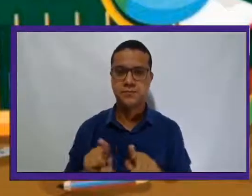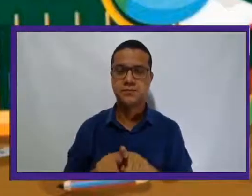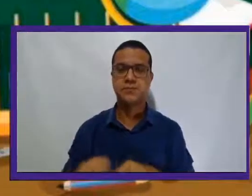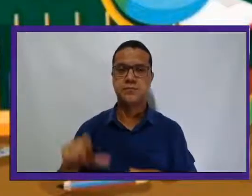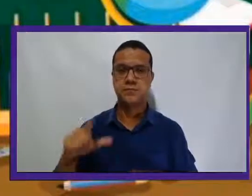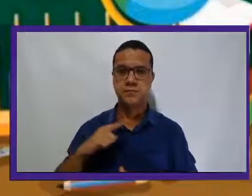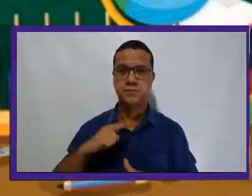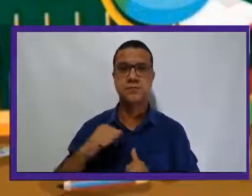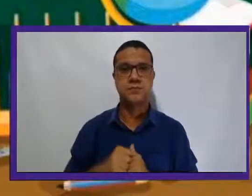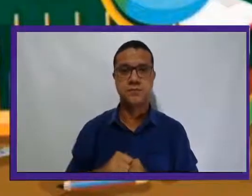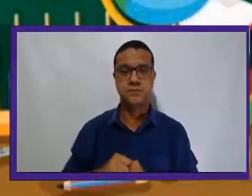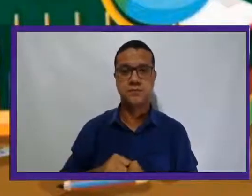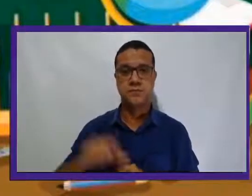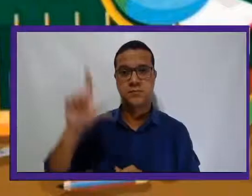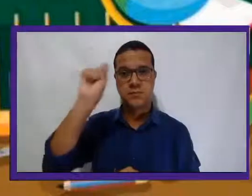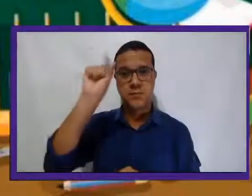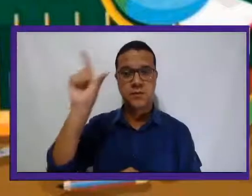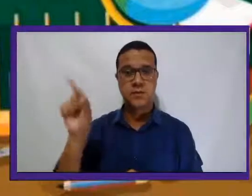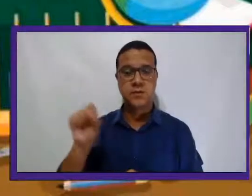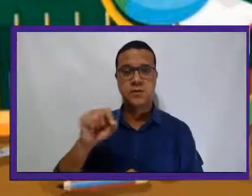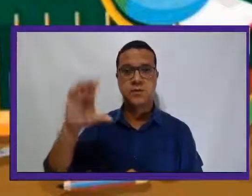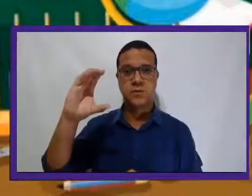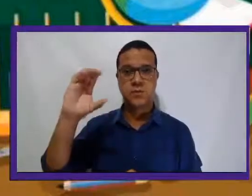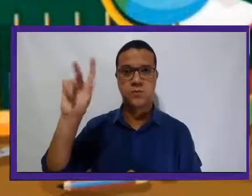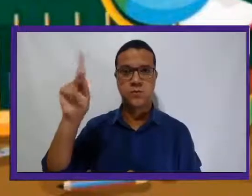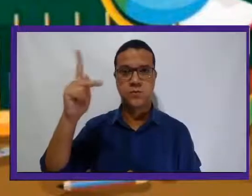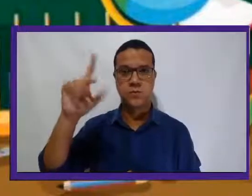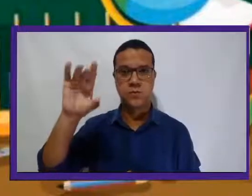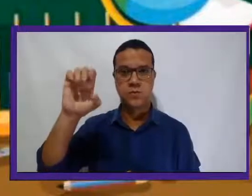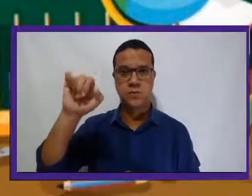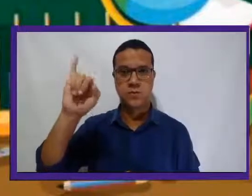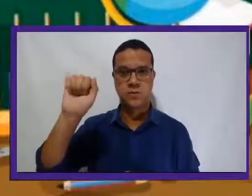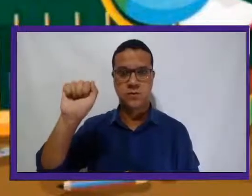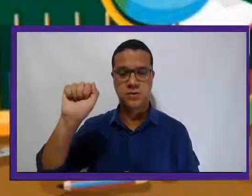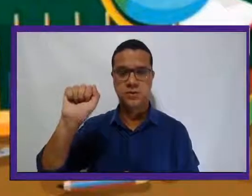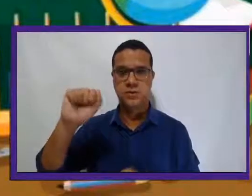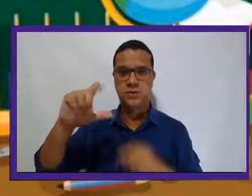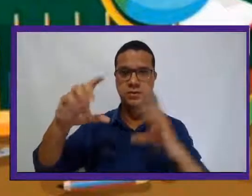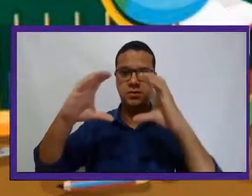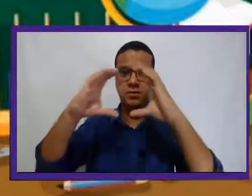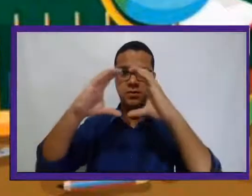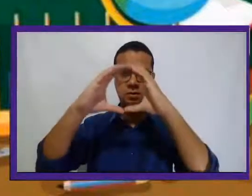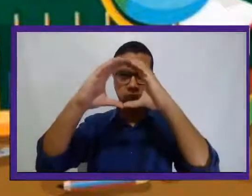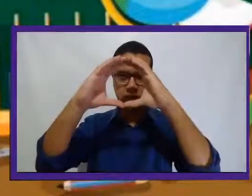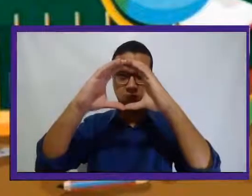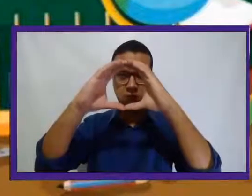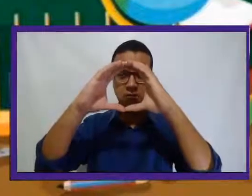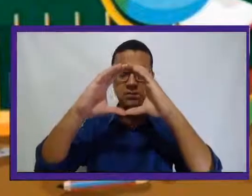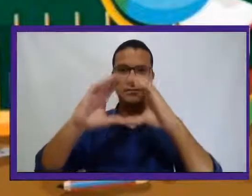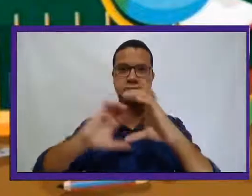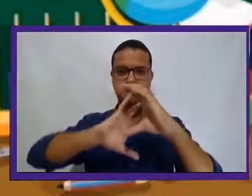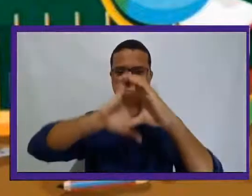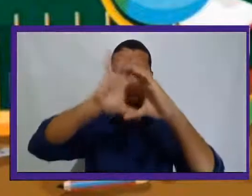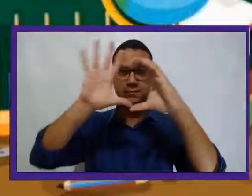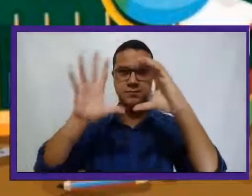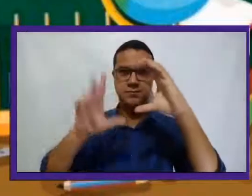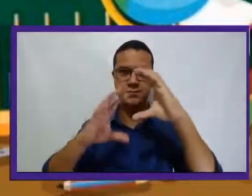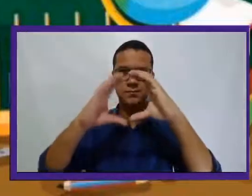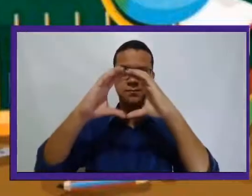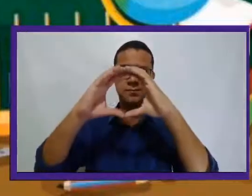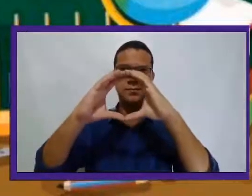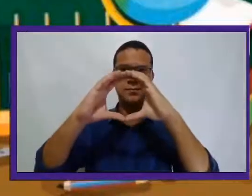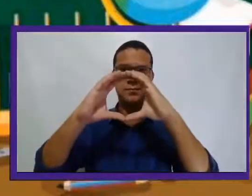E temos a Lua crescente A Lua cheia É quando o sol Consegue iluminar Toda a Lua Ela por completo Ela fica